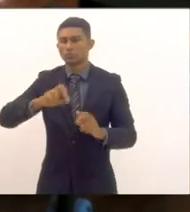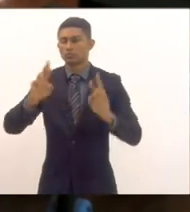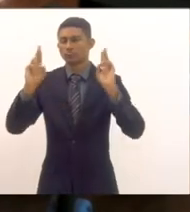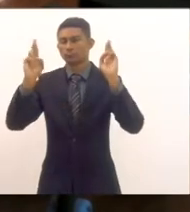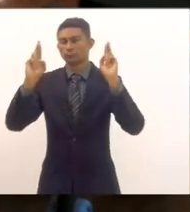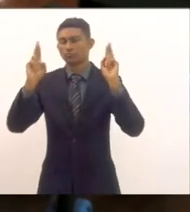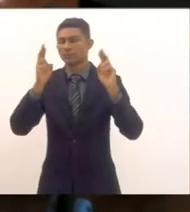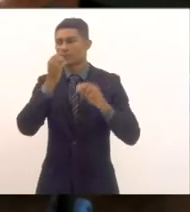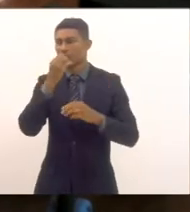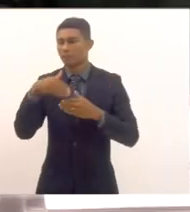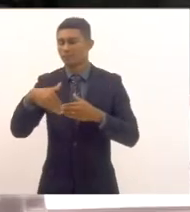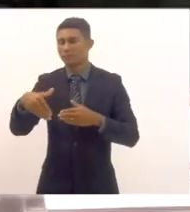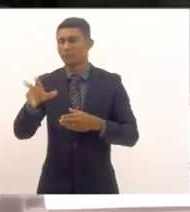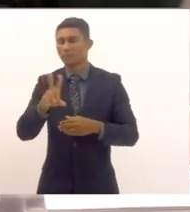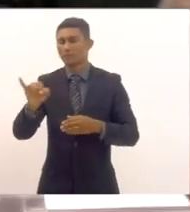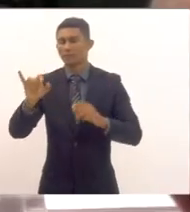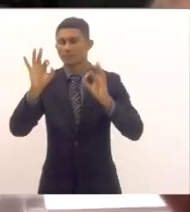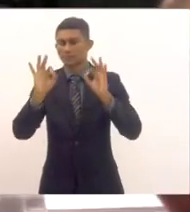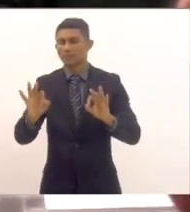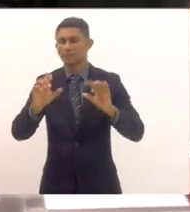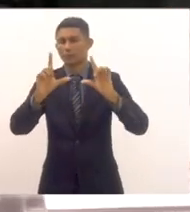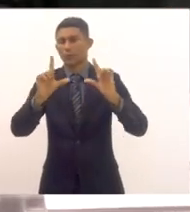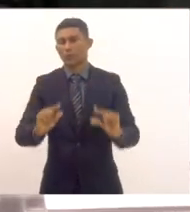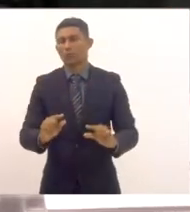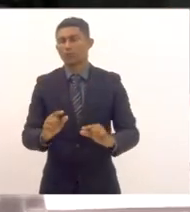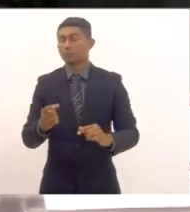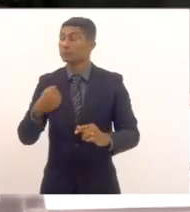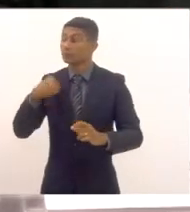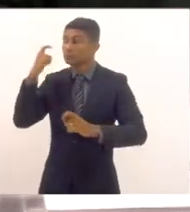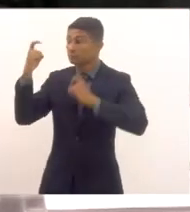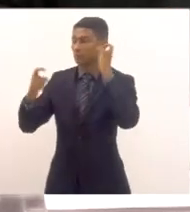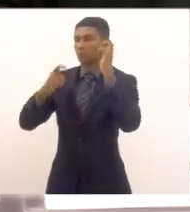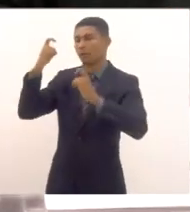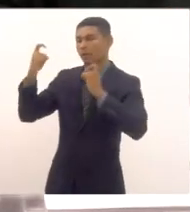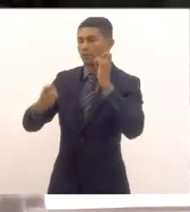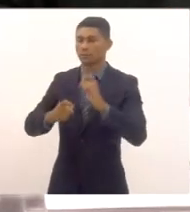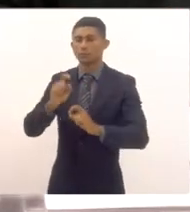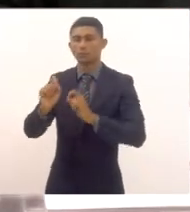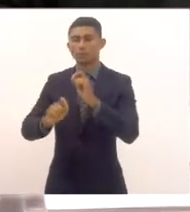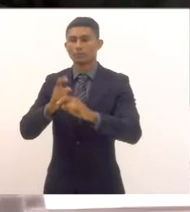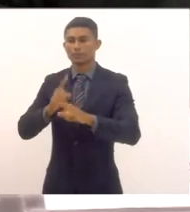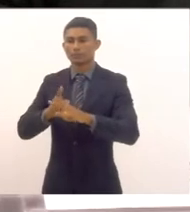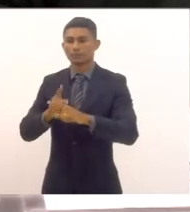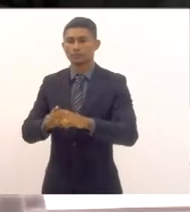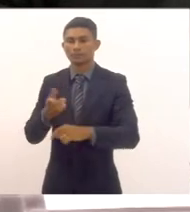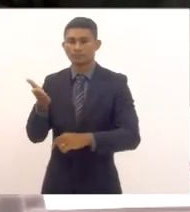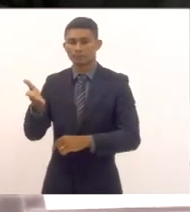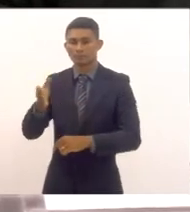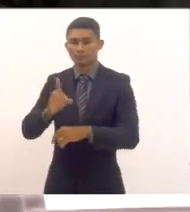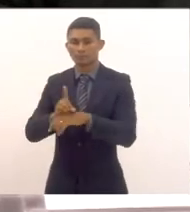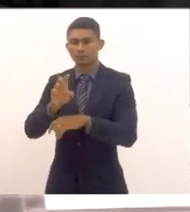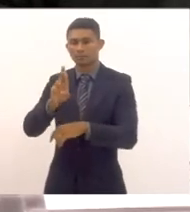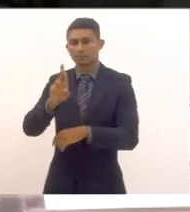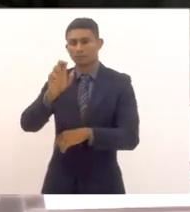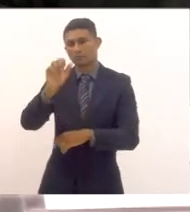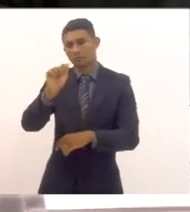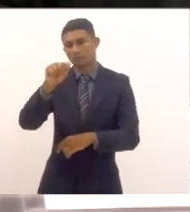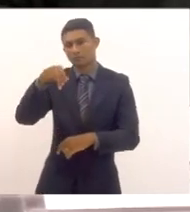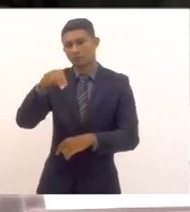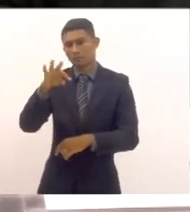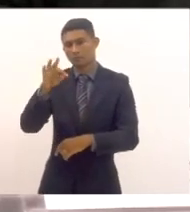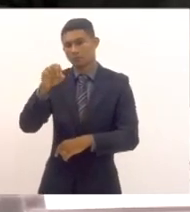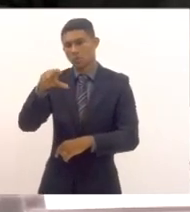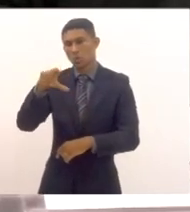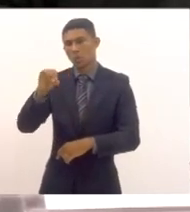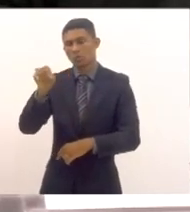porque eu fico preocupada Doutor Henrique É porque a todo momento o Doutor António Carlos Sanches não eles reporta né